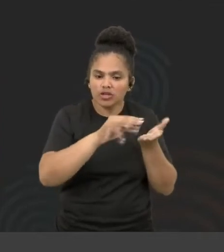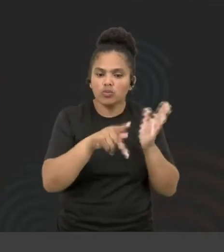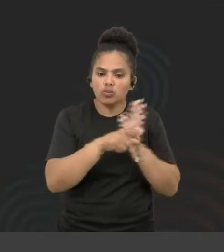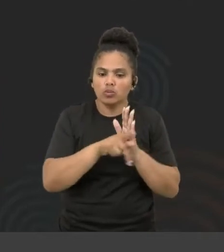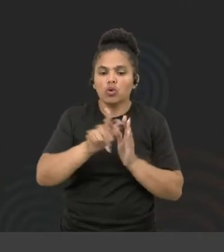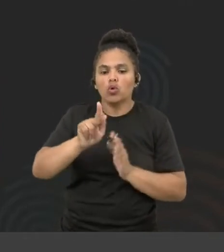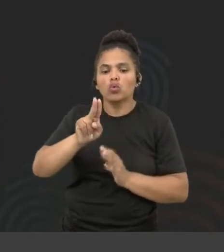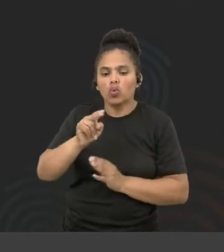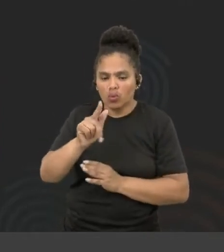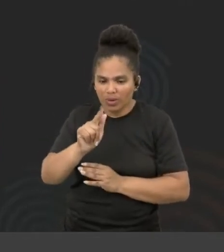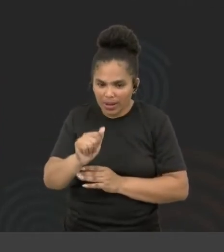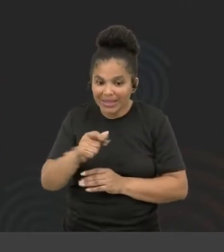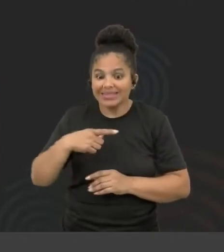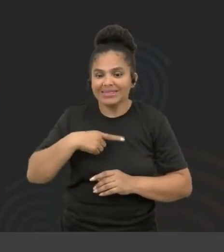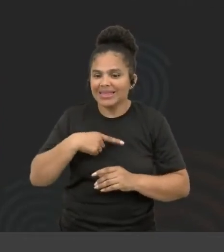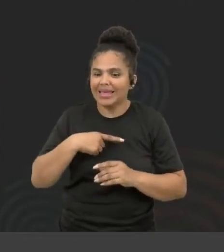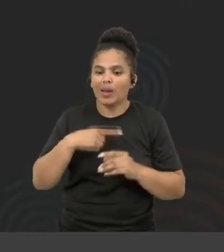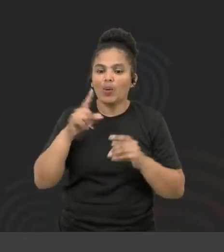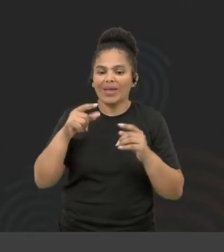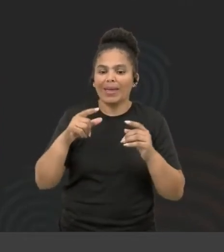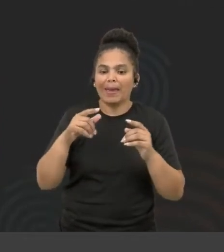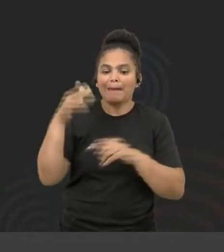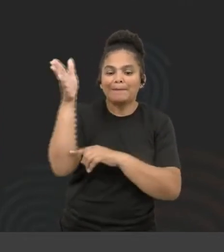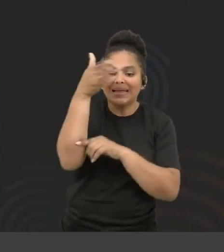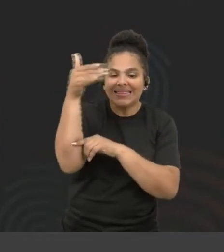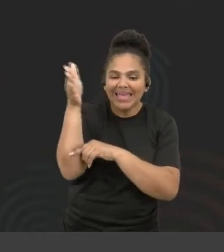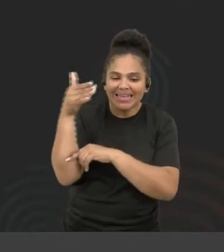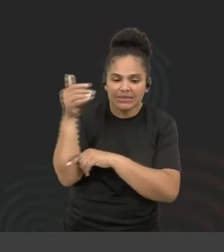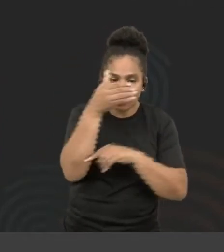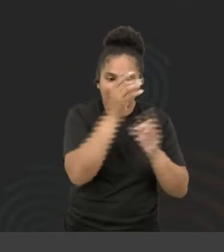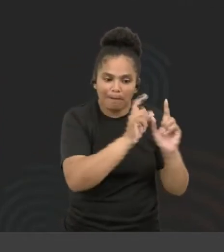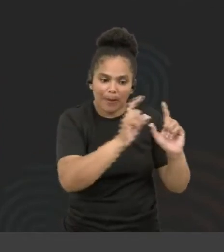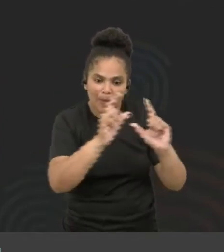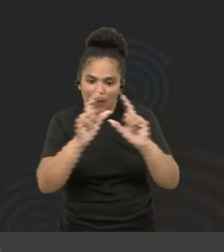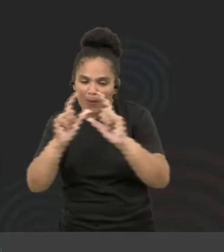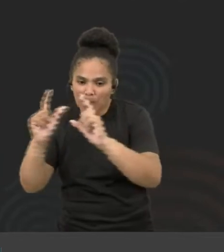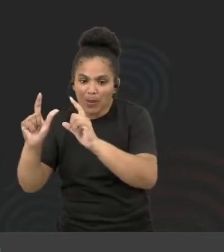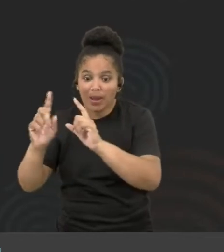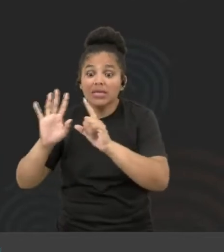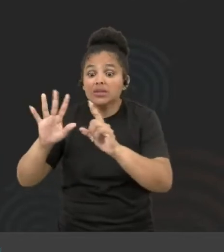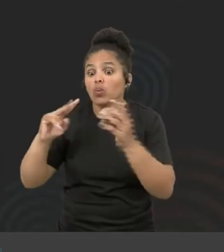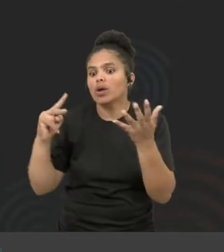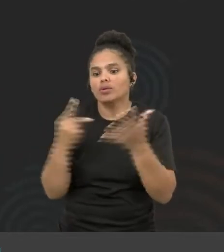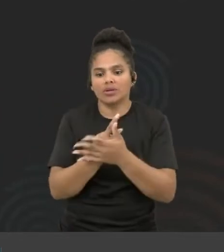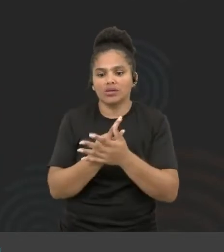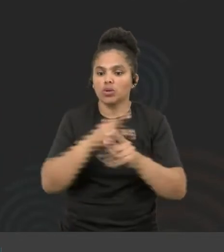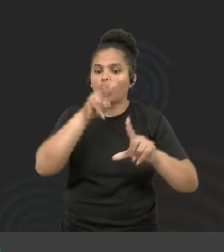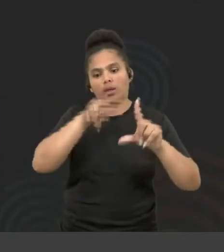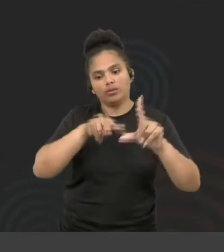Guga Chakra tinha várias bandeirinhas no seu perfil, e como essas bandeirinhas são lidas por um leitor de tela.